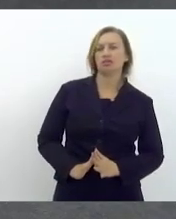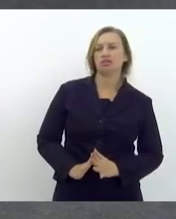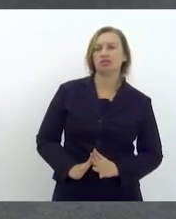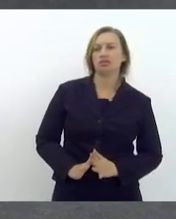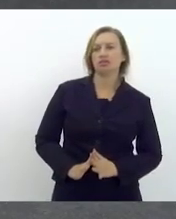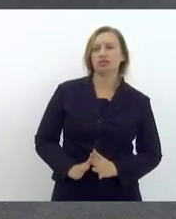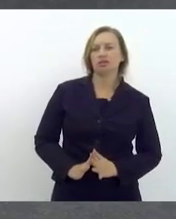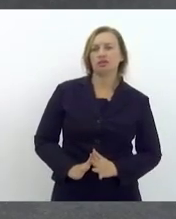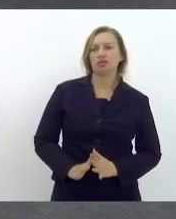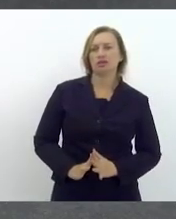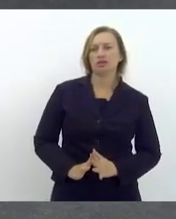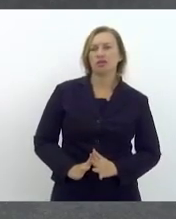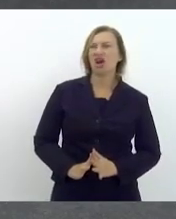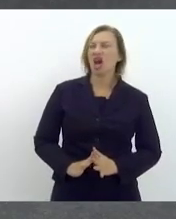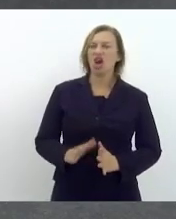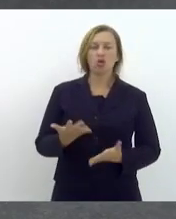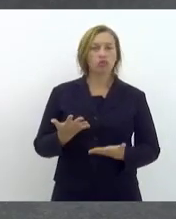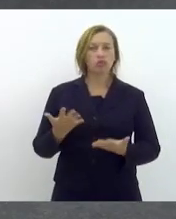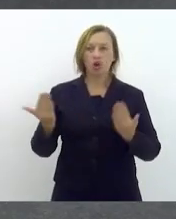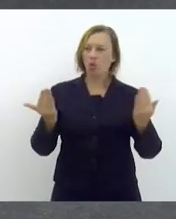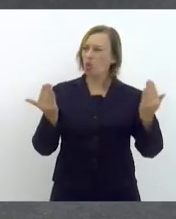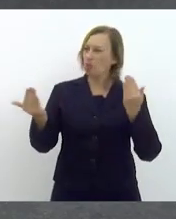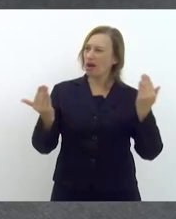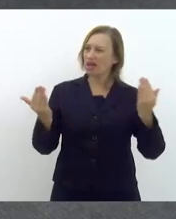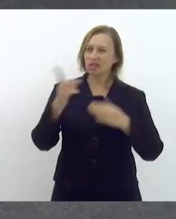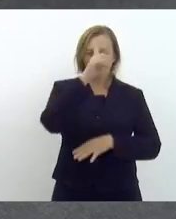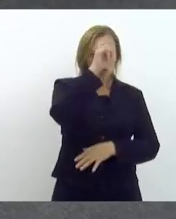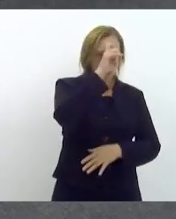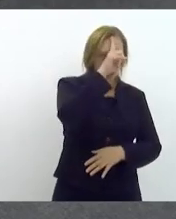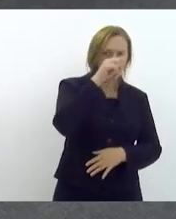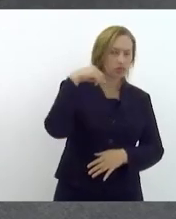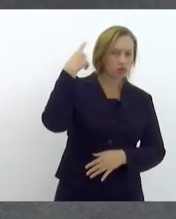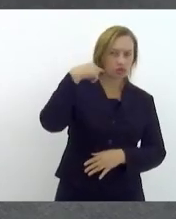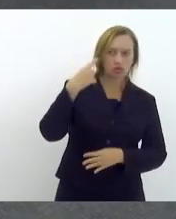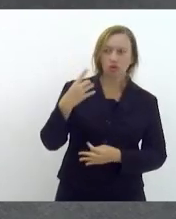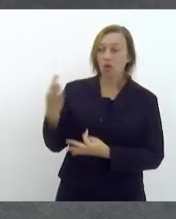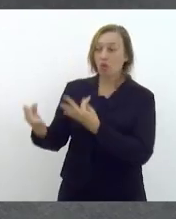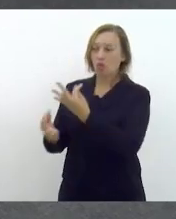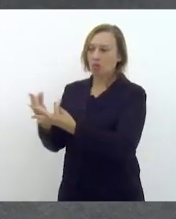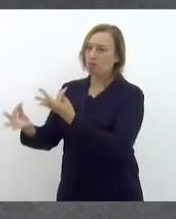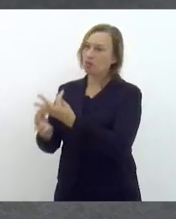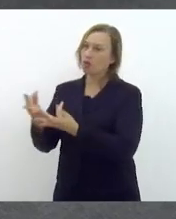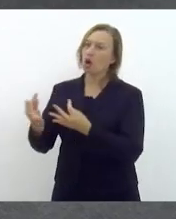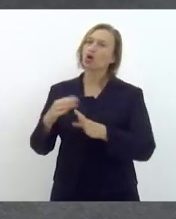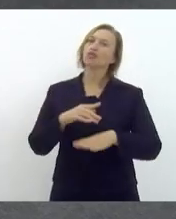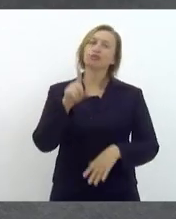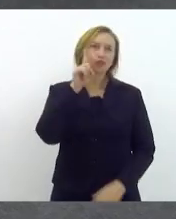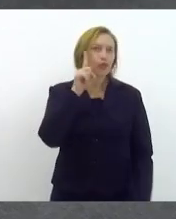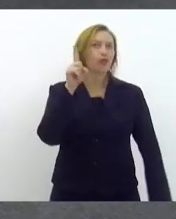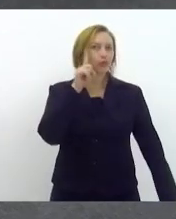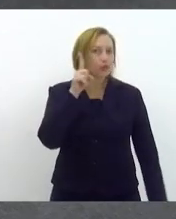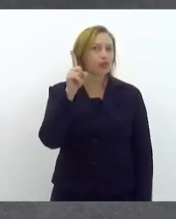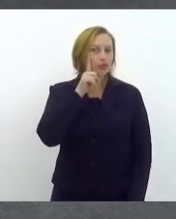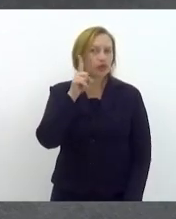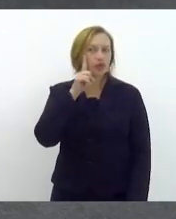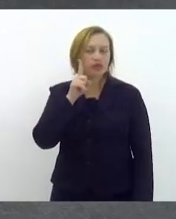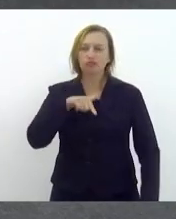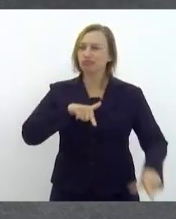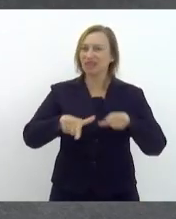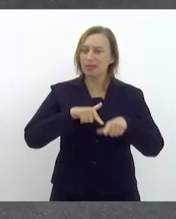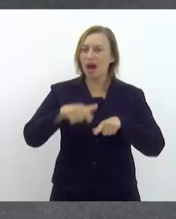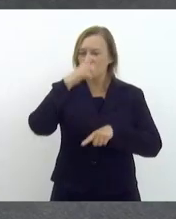relação a comparação dos manicômios as comunidades terapêuticas que todos os dias fazem um trabalho